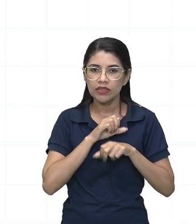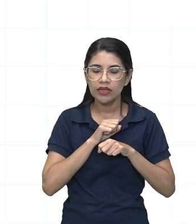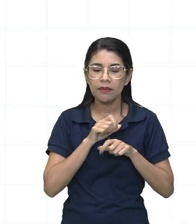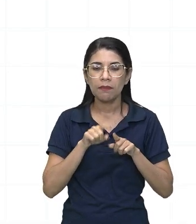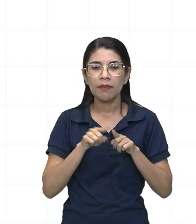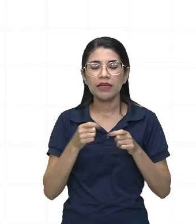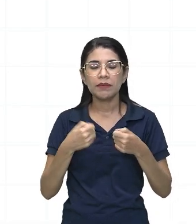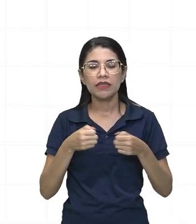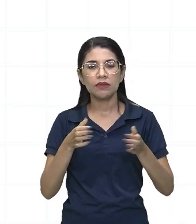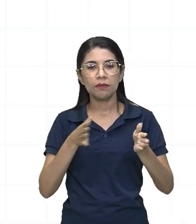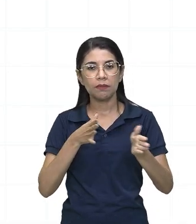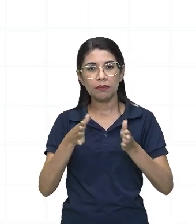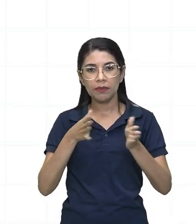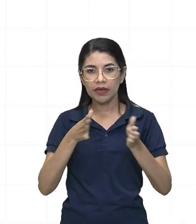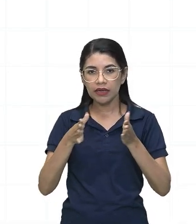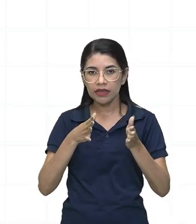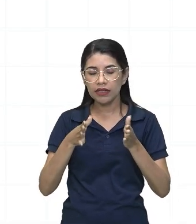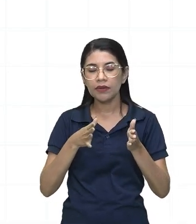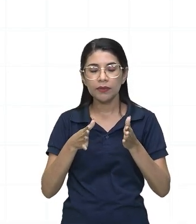um período expressivo